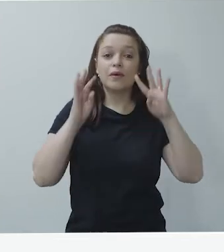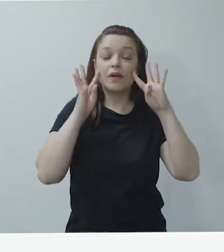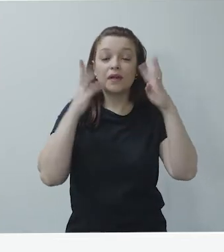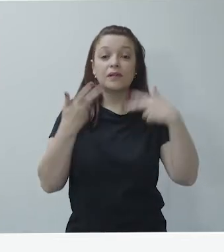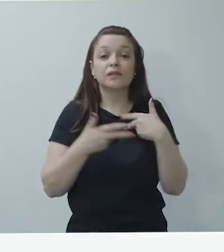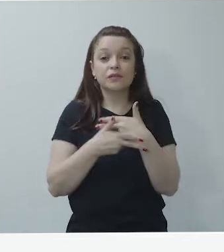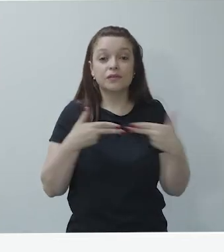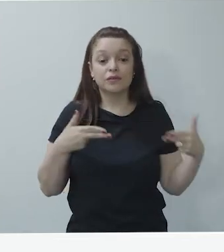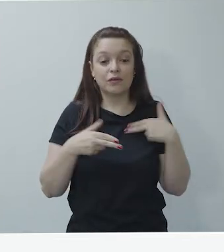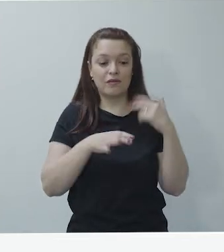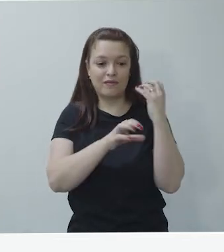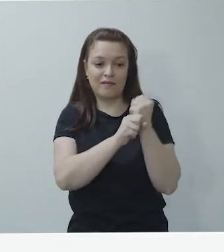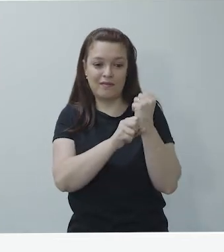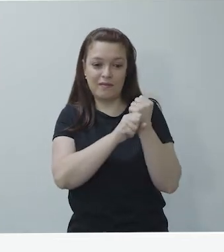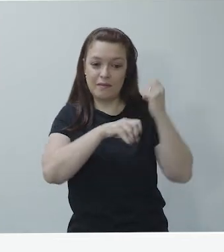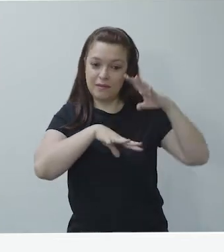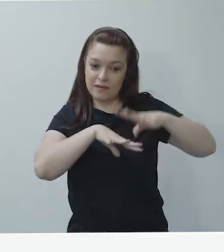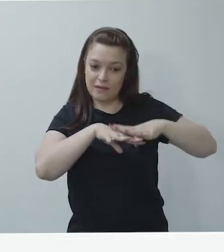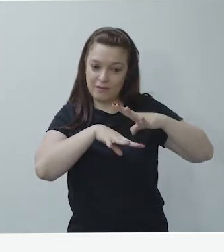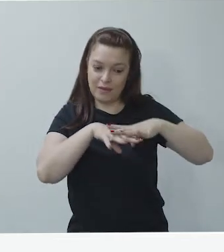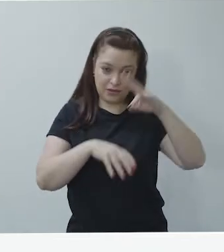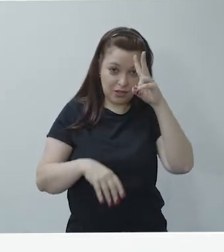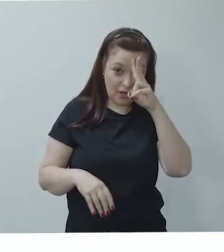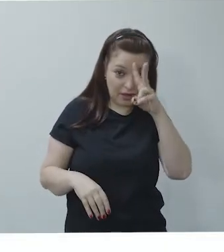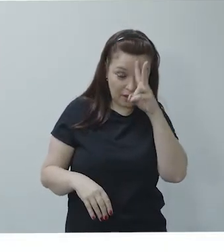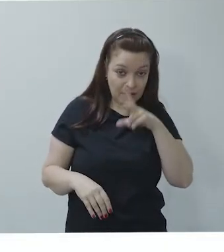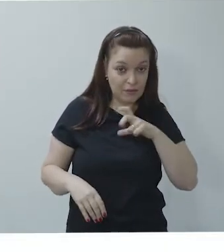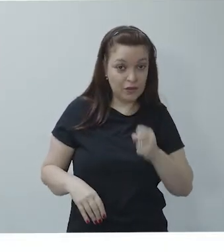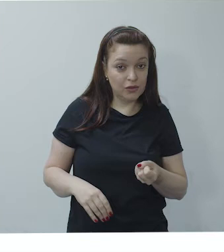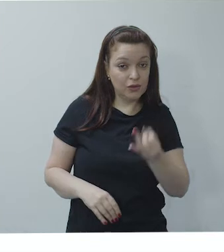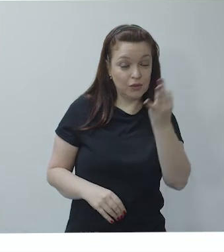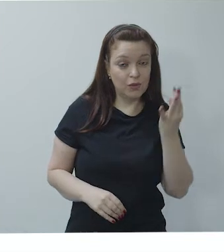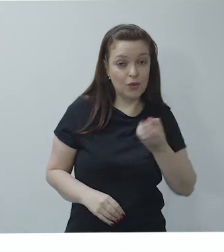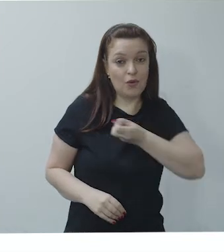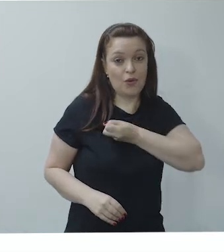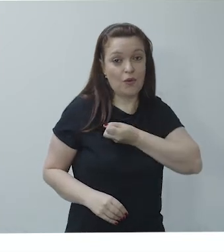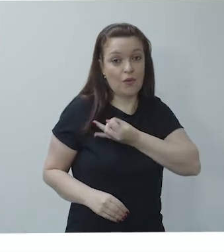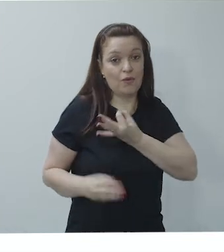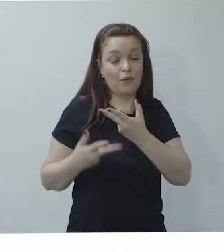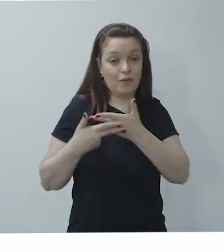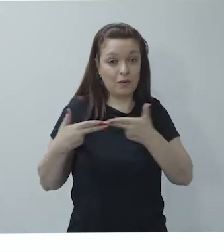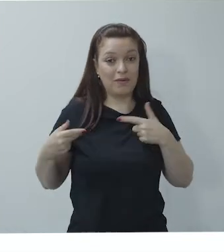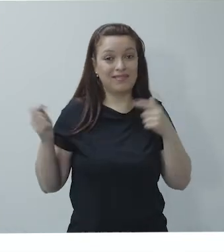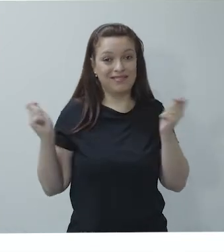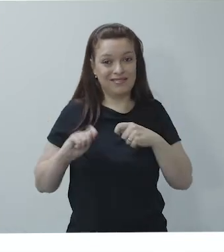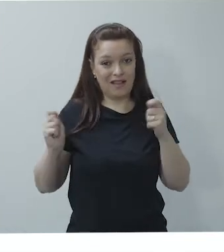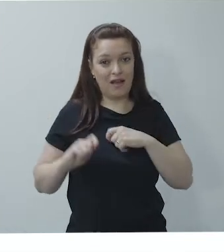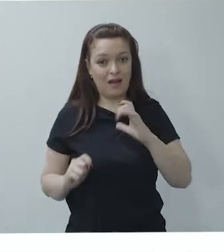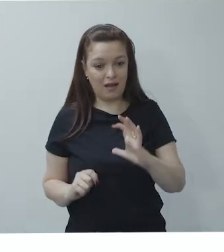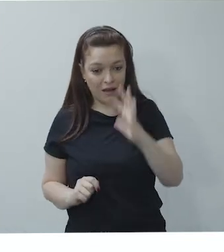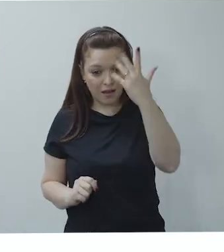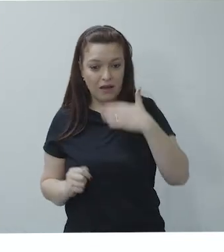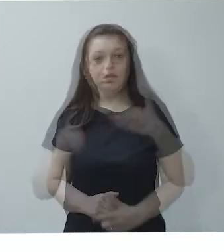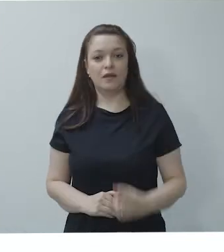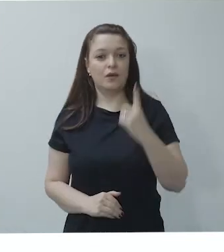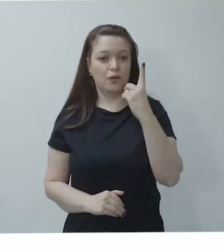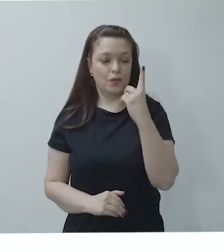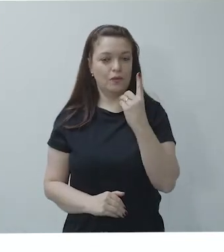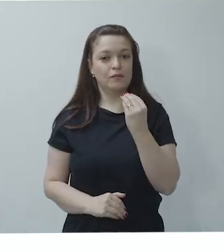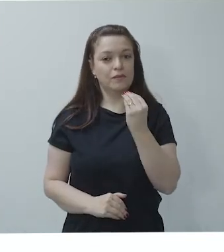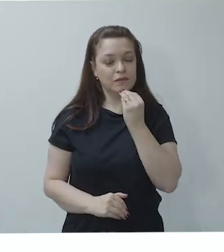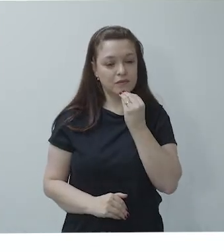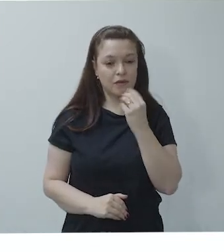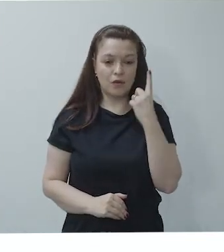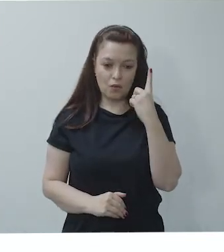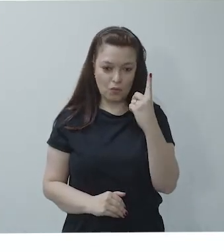ficaria usando aquele cálculo lá matemático? Lembra que eu mostrei para vocês? Então, vamos verificar. Nós temos